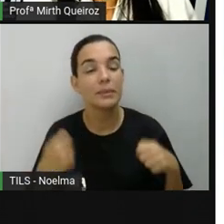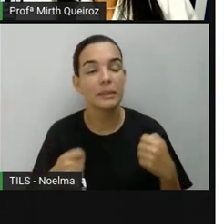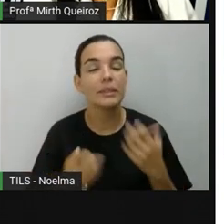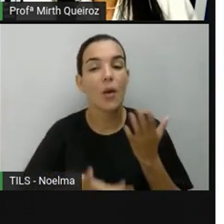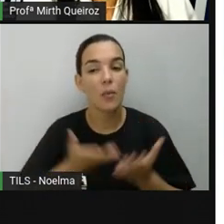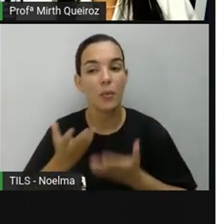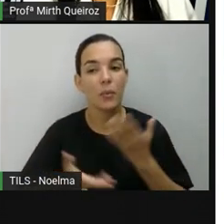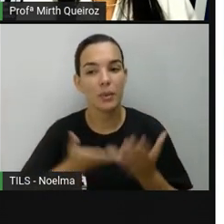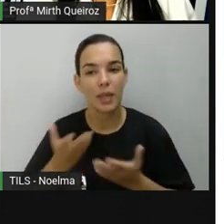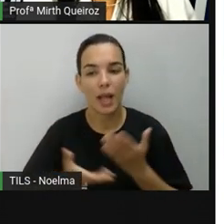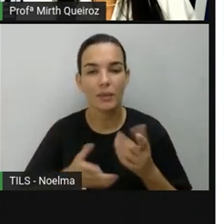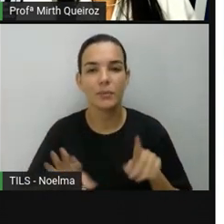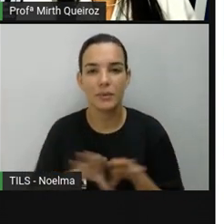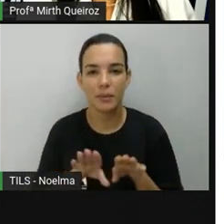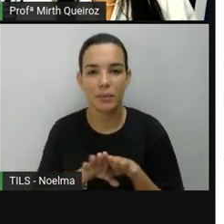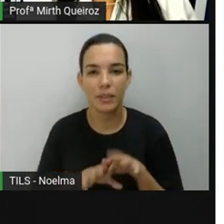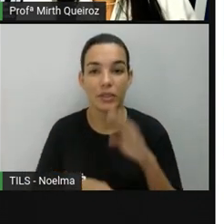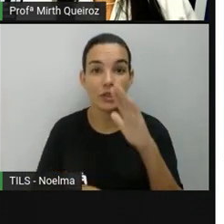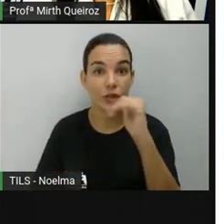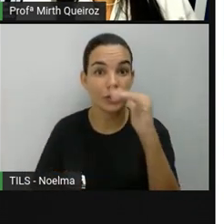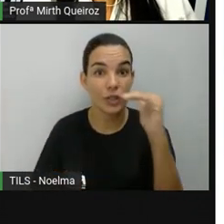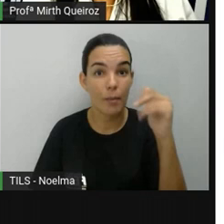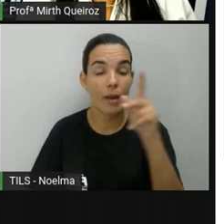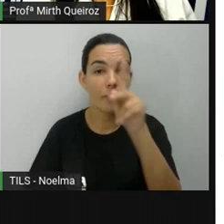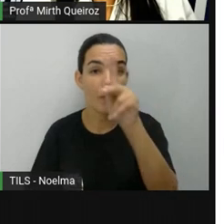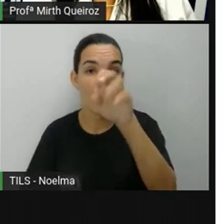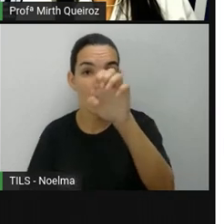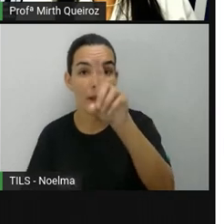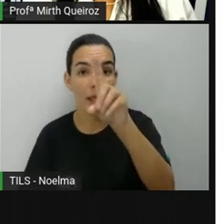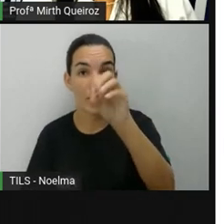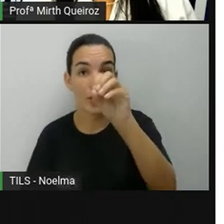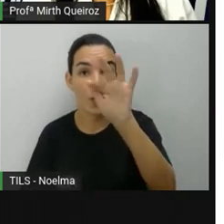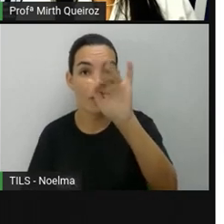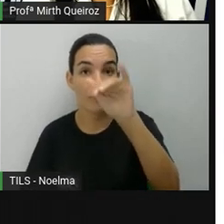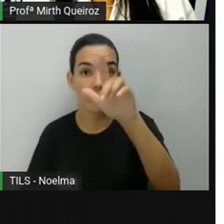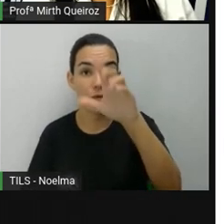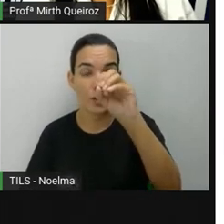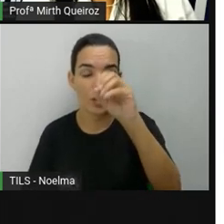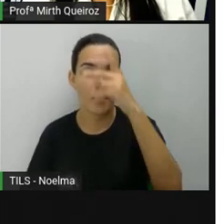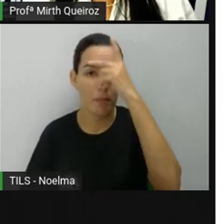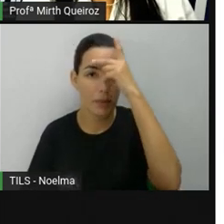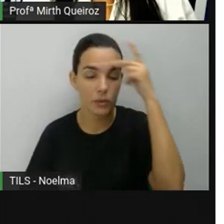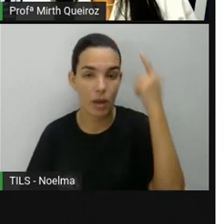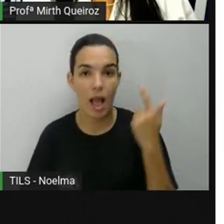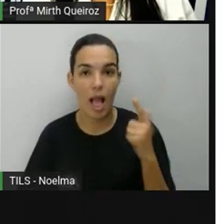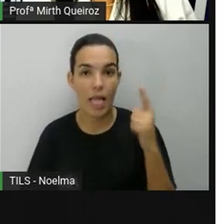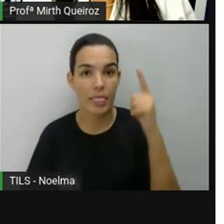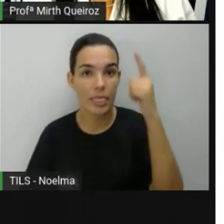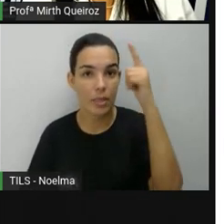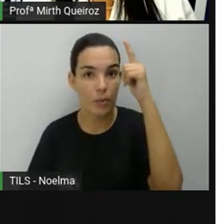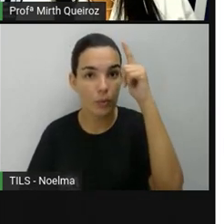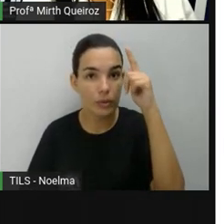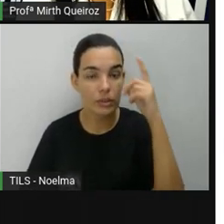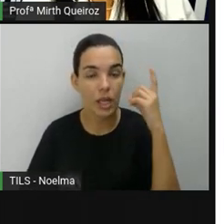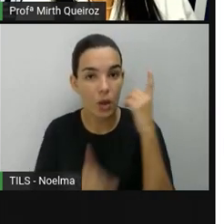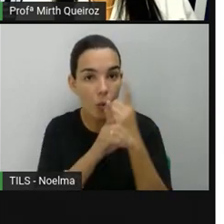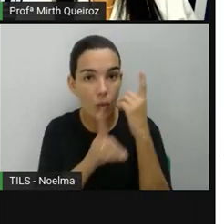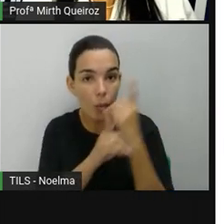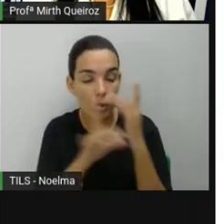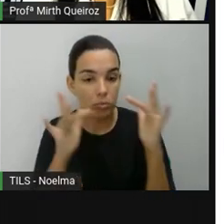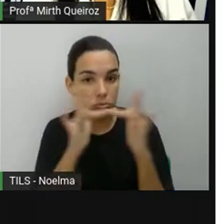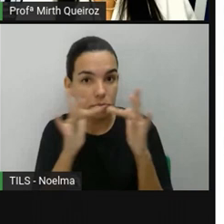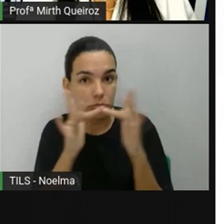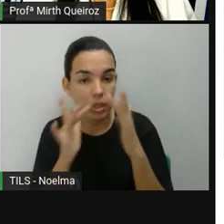muito cuidado, porque nós temos os chamados de pedófilos, que são pessoas adultas que entram em contato com crianças